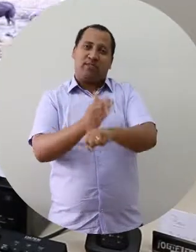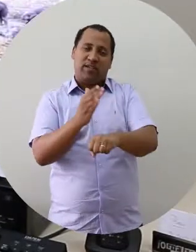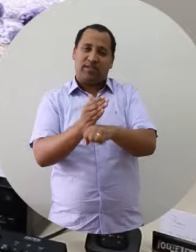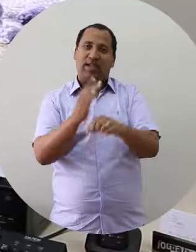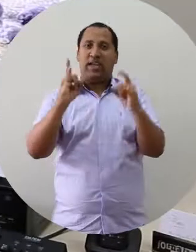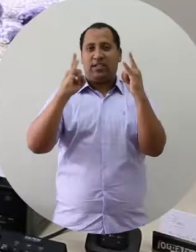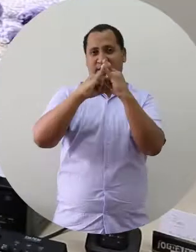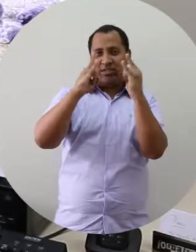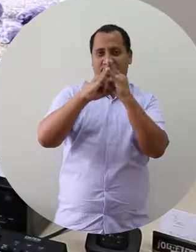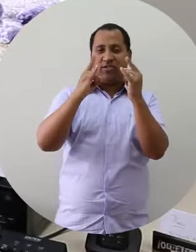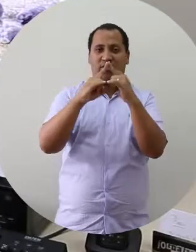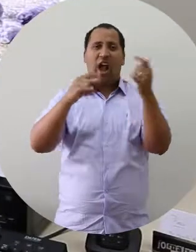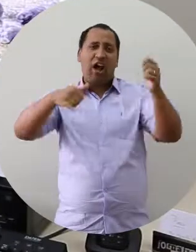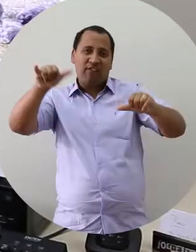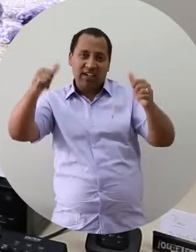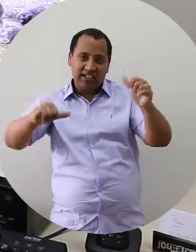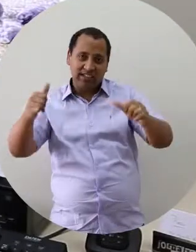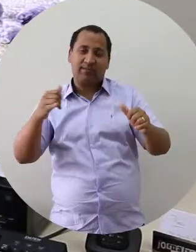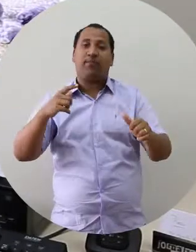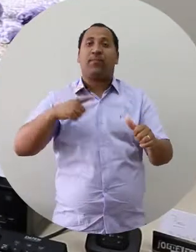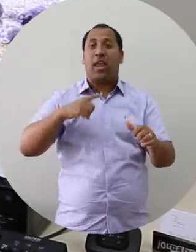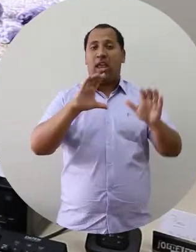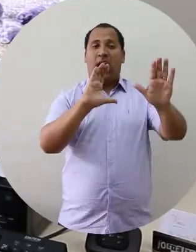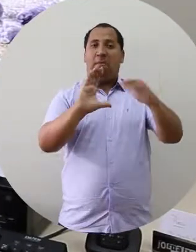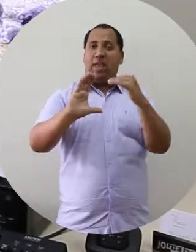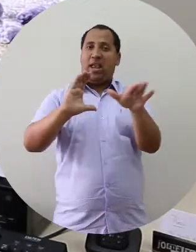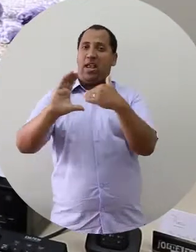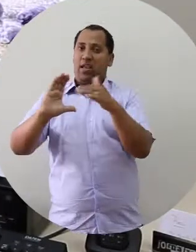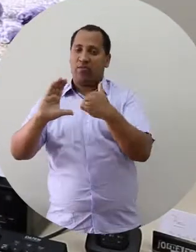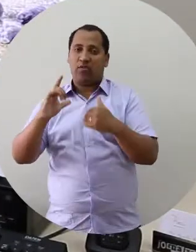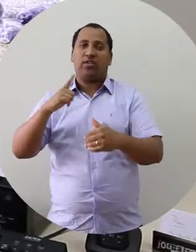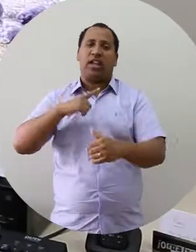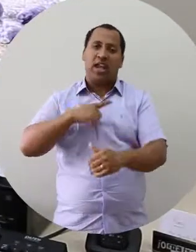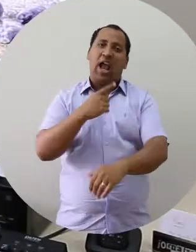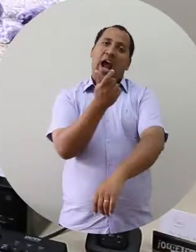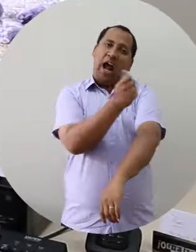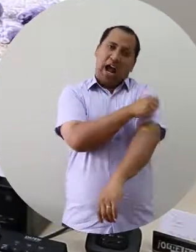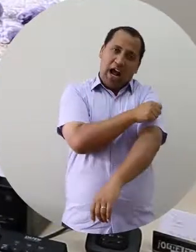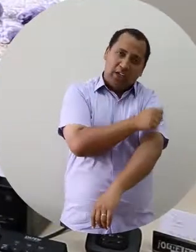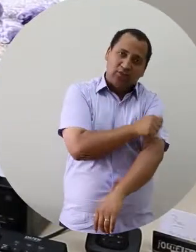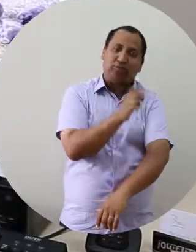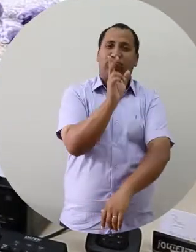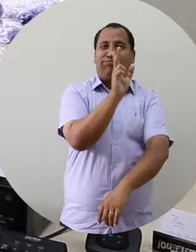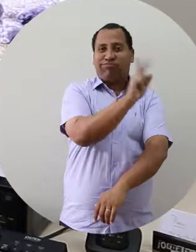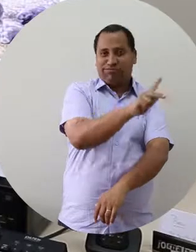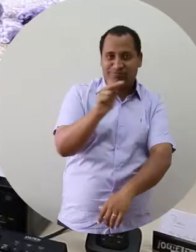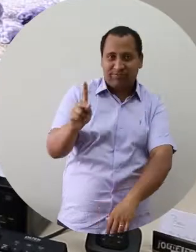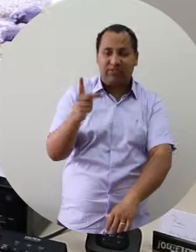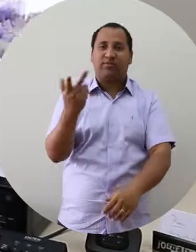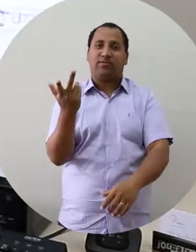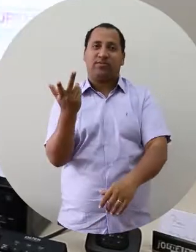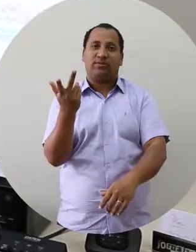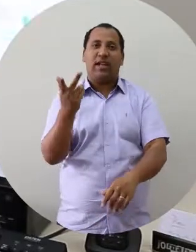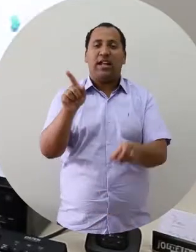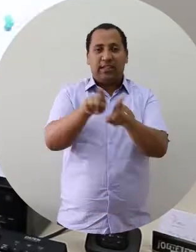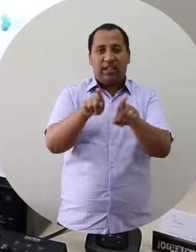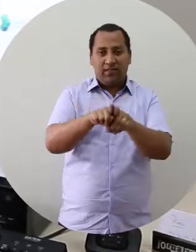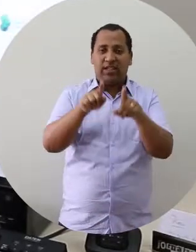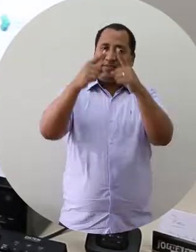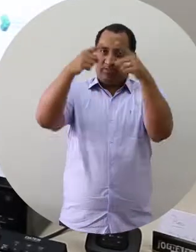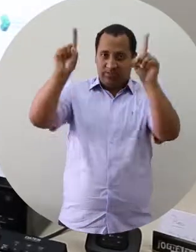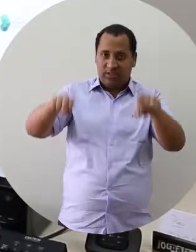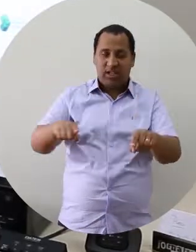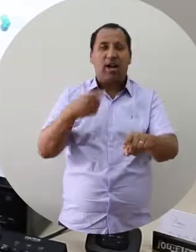será recebido por e-mail e, nesta edição, além dos docentes, discentes presenciais e técnicos, também participam discentes